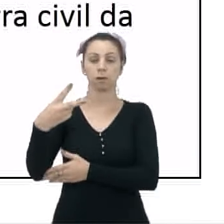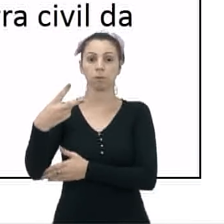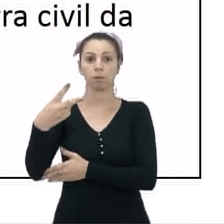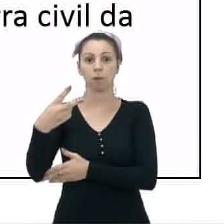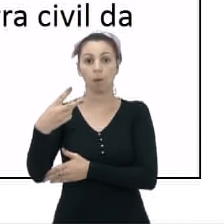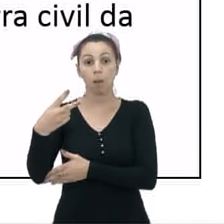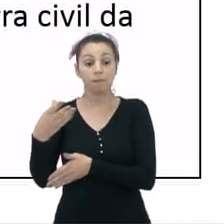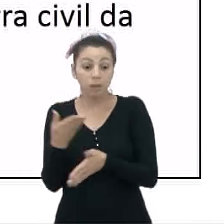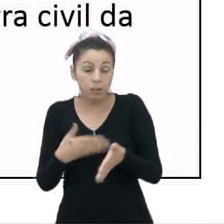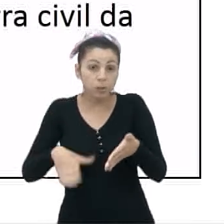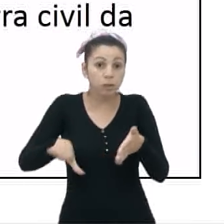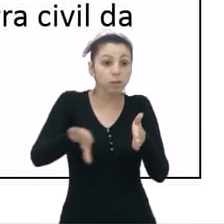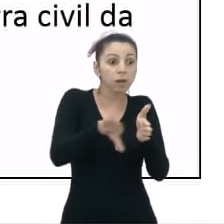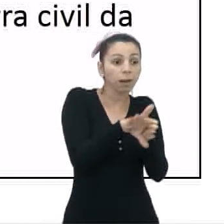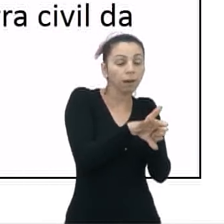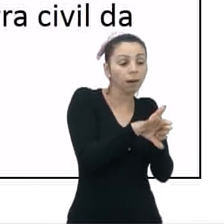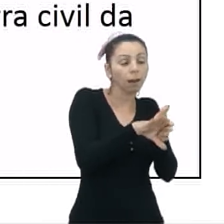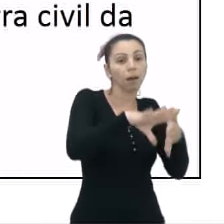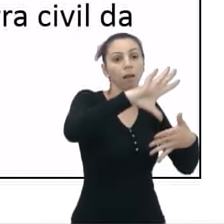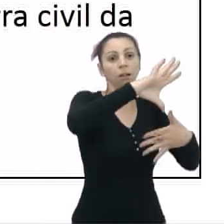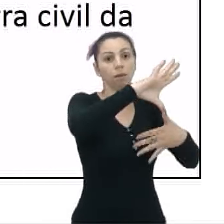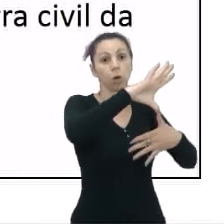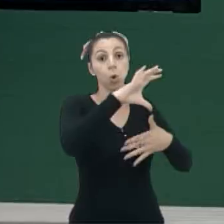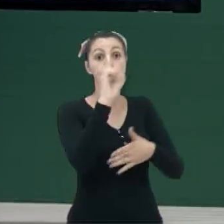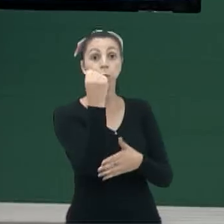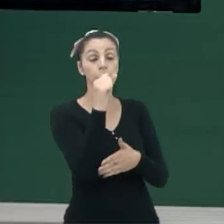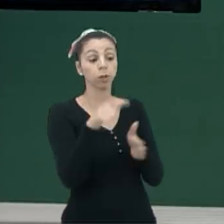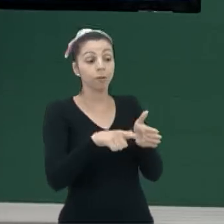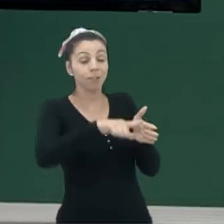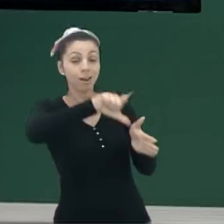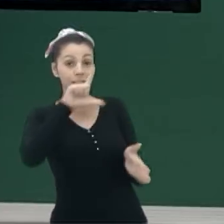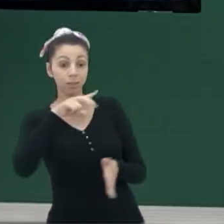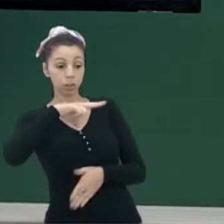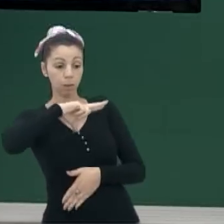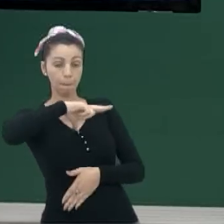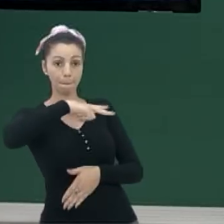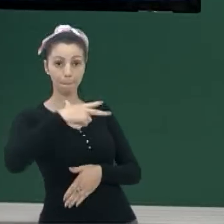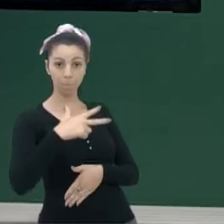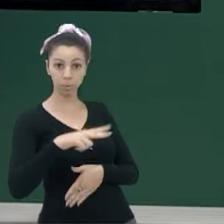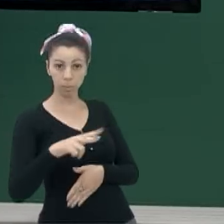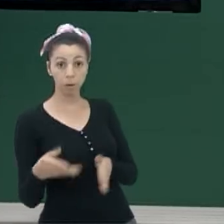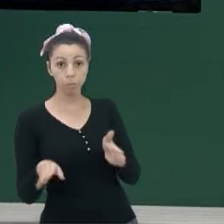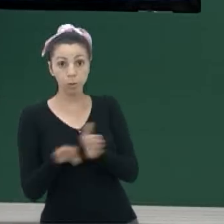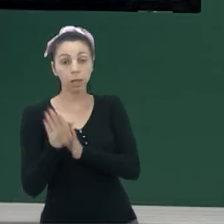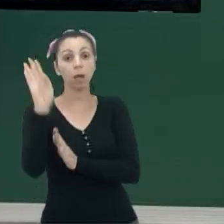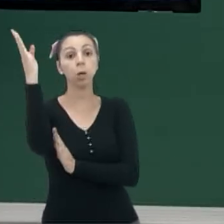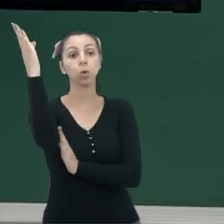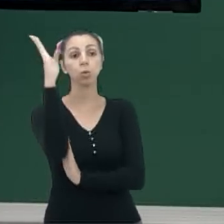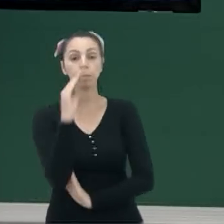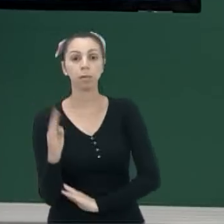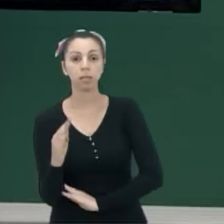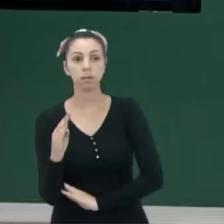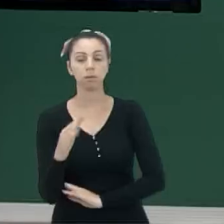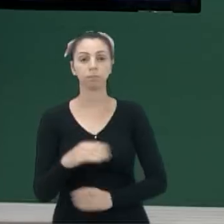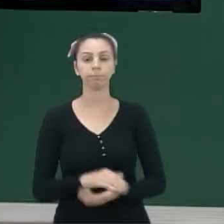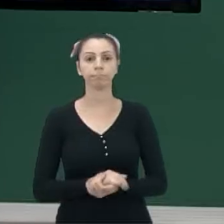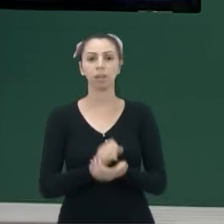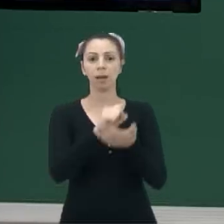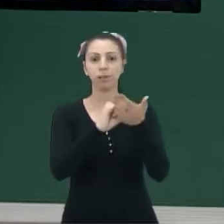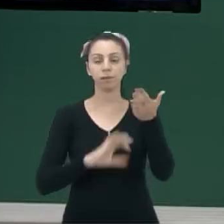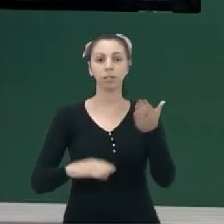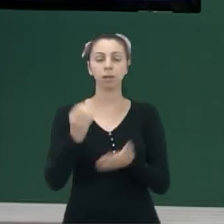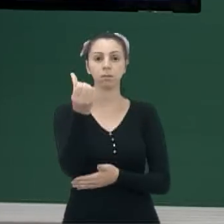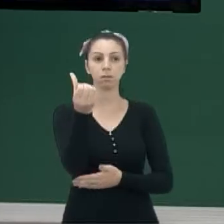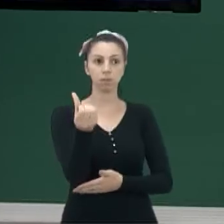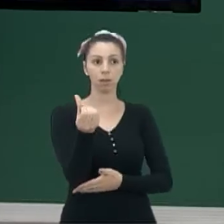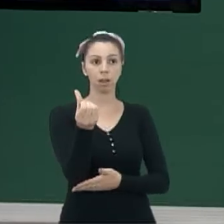América 8 anos antes que os portugueses chegam ao território brasileiro, tá? Atividade número 6,